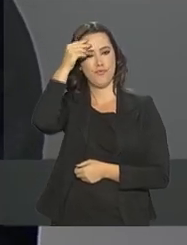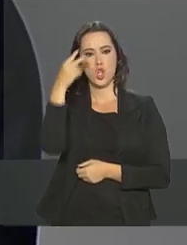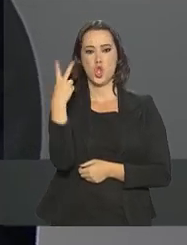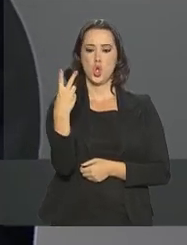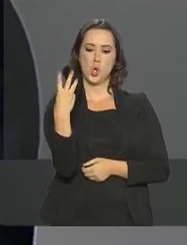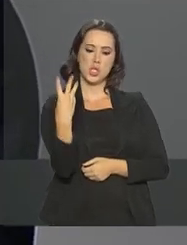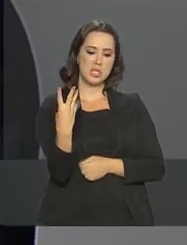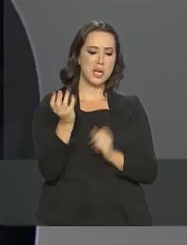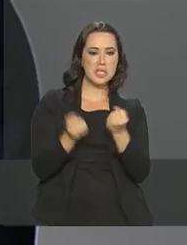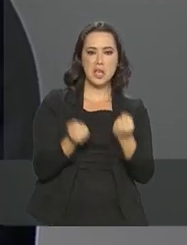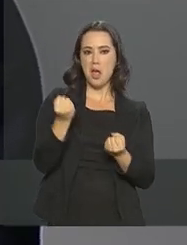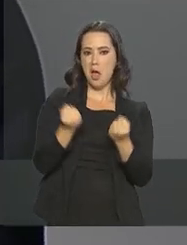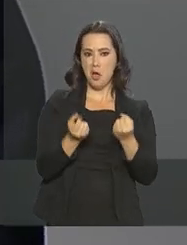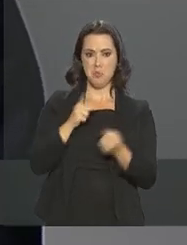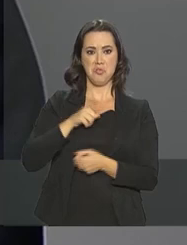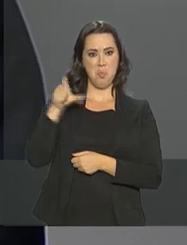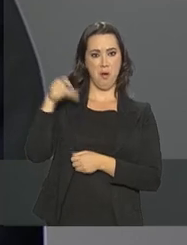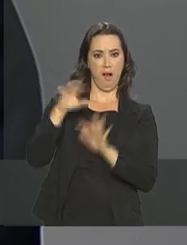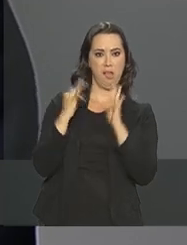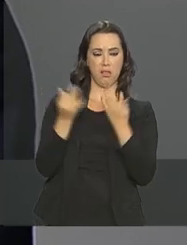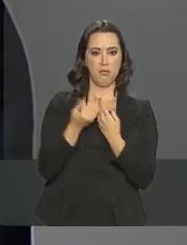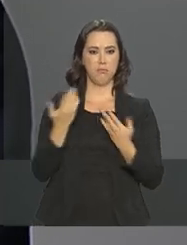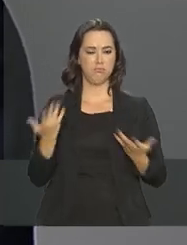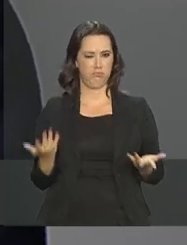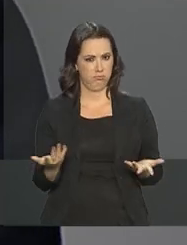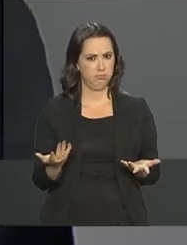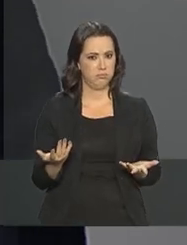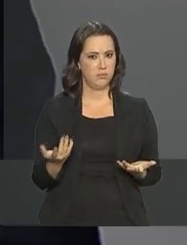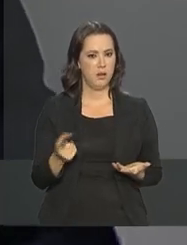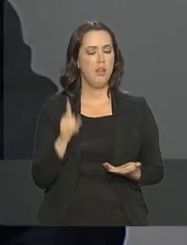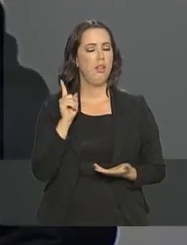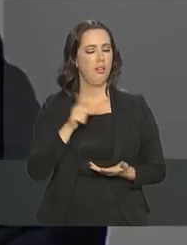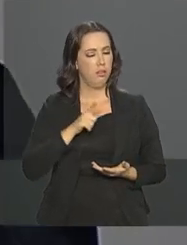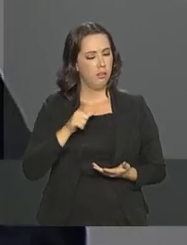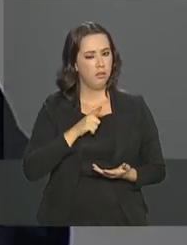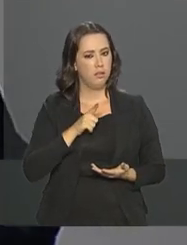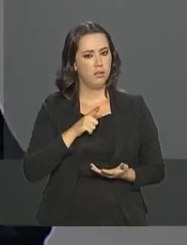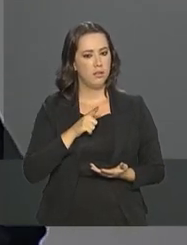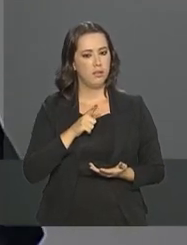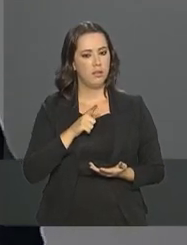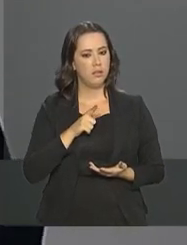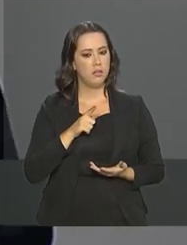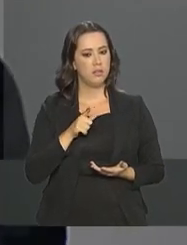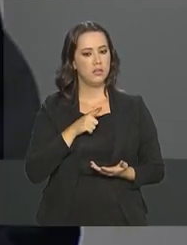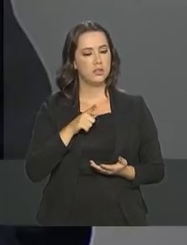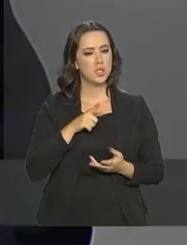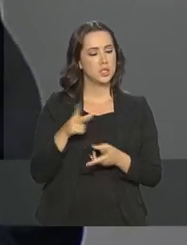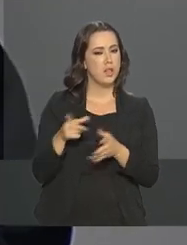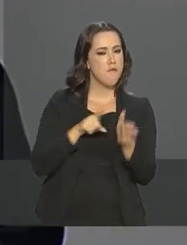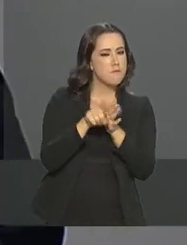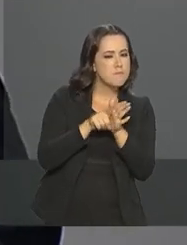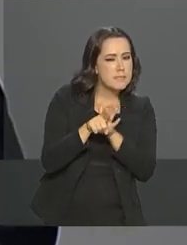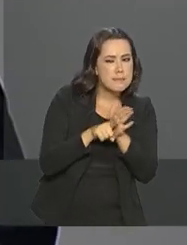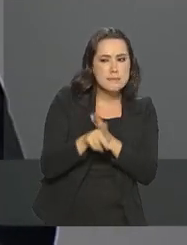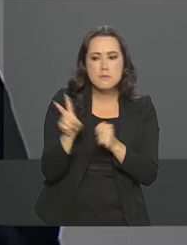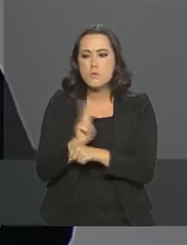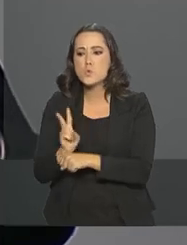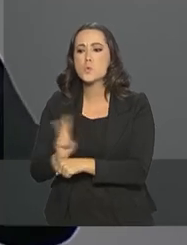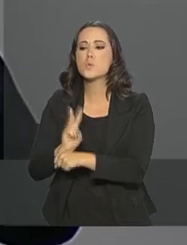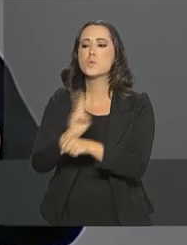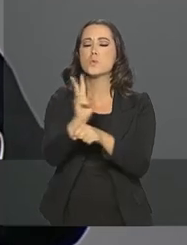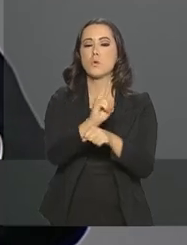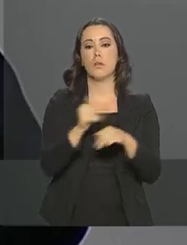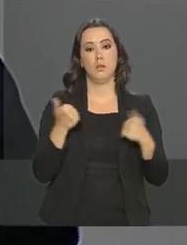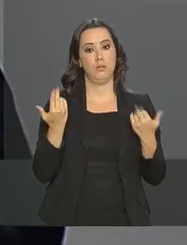carros que recebia o bolsa família houve uma língua digamos uma na apuração mais rigorosa e